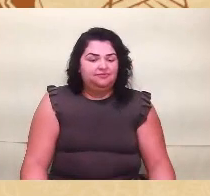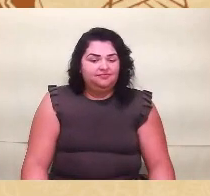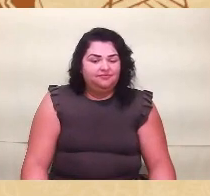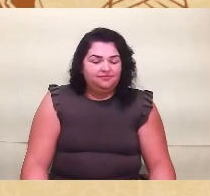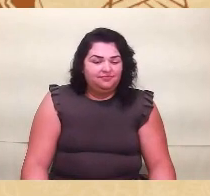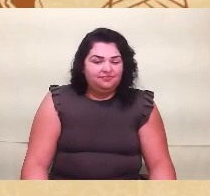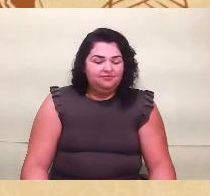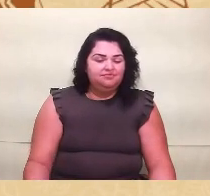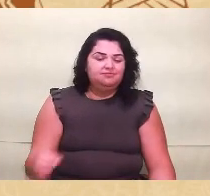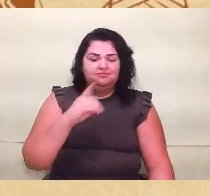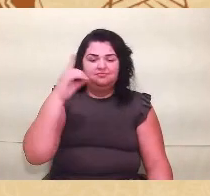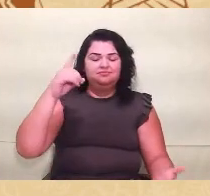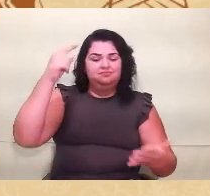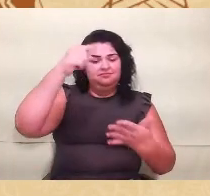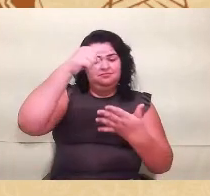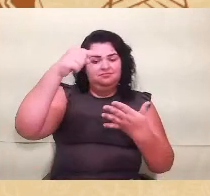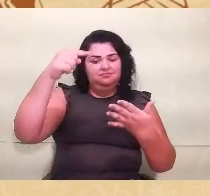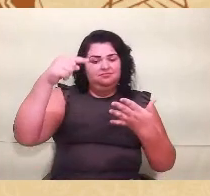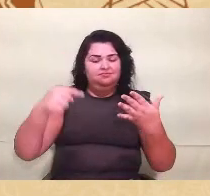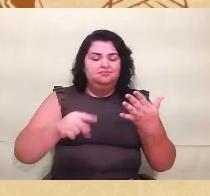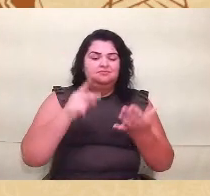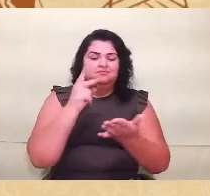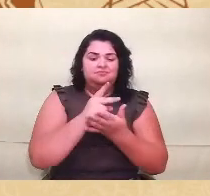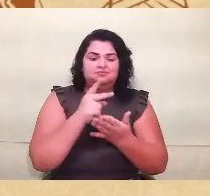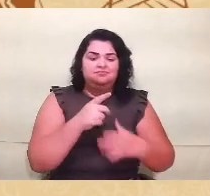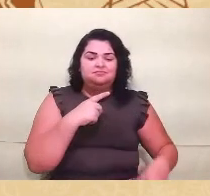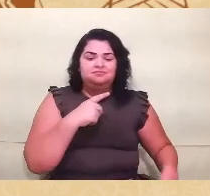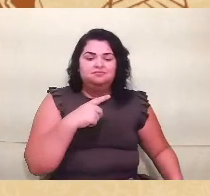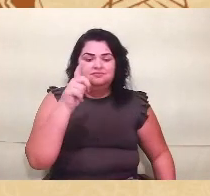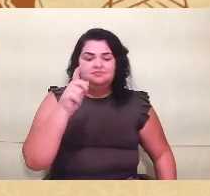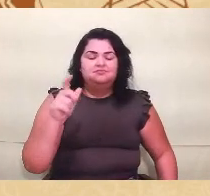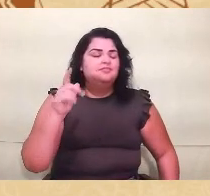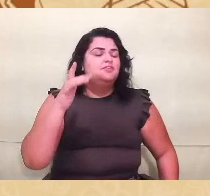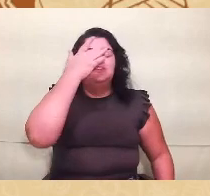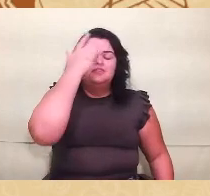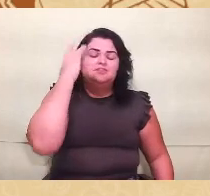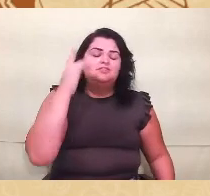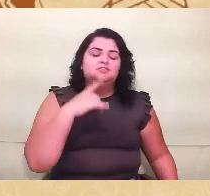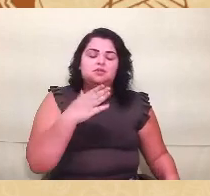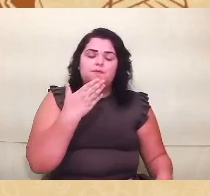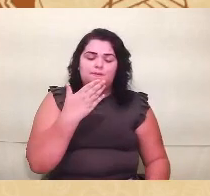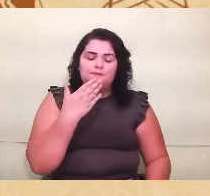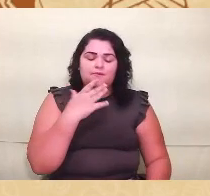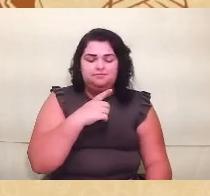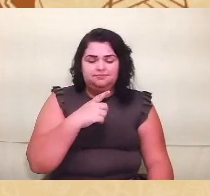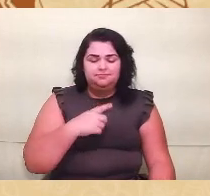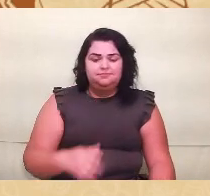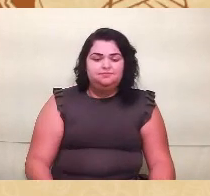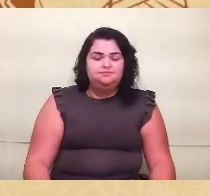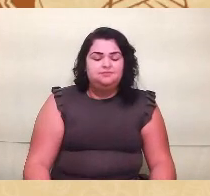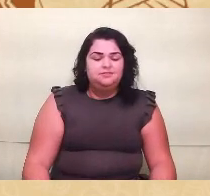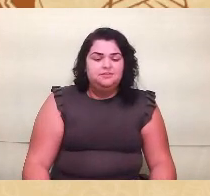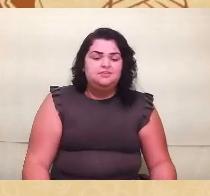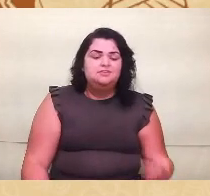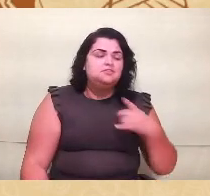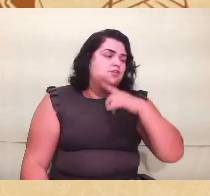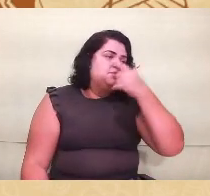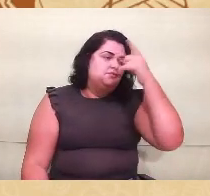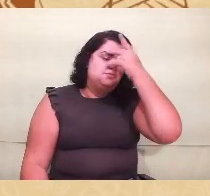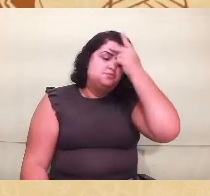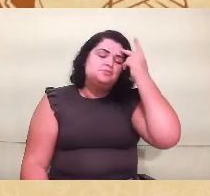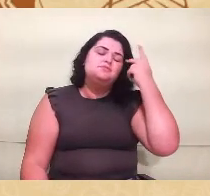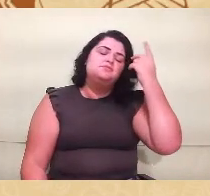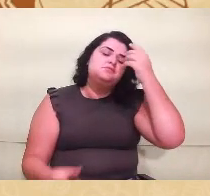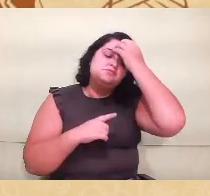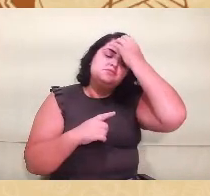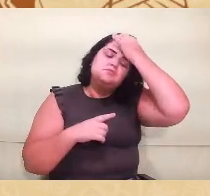calendário cristão, é igualzinho ao calendário lunar dos povos indígenas, dos astecas, dos incas e de outros povos vinculados à terra, à